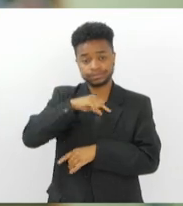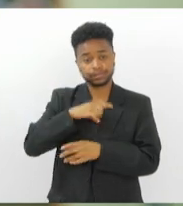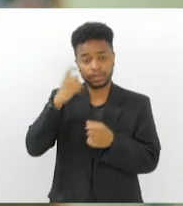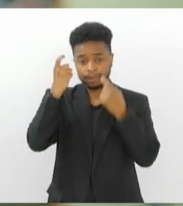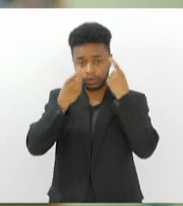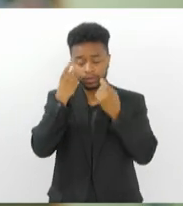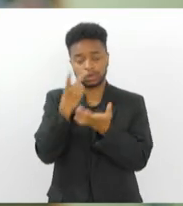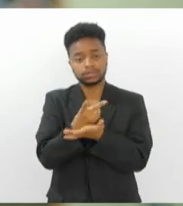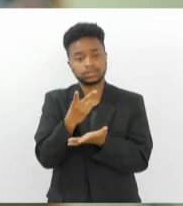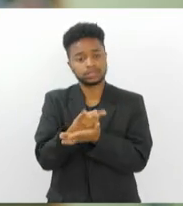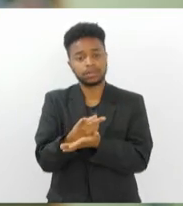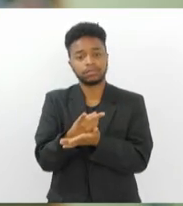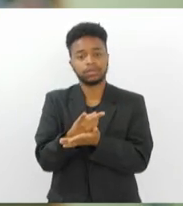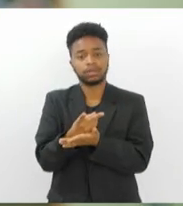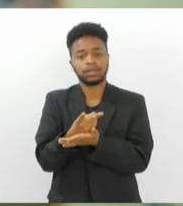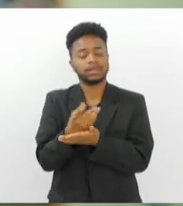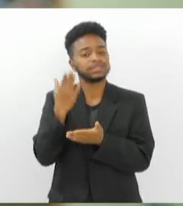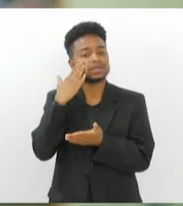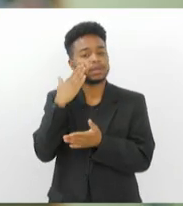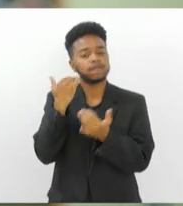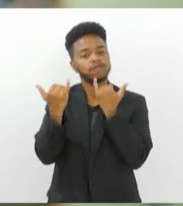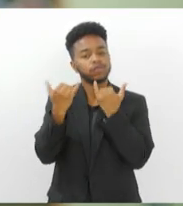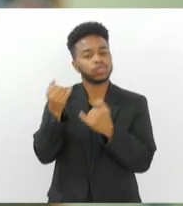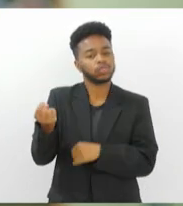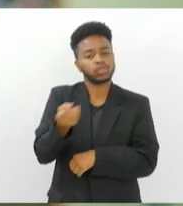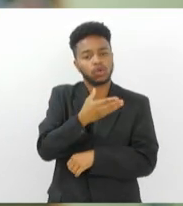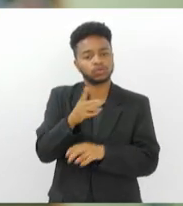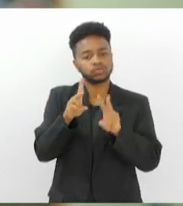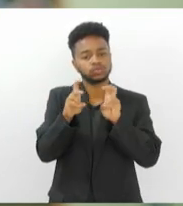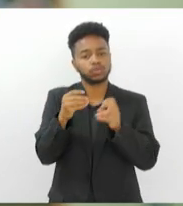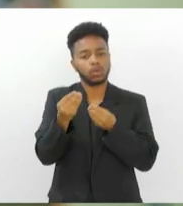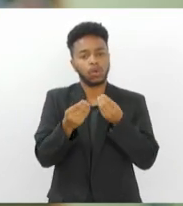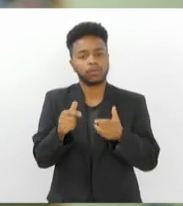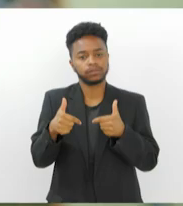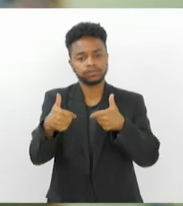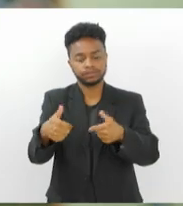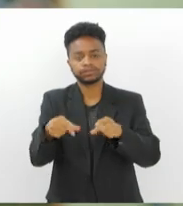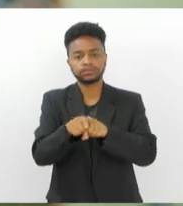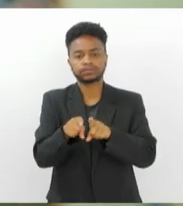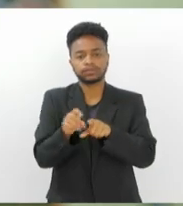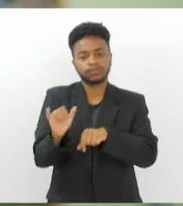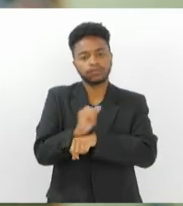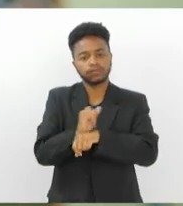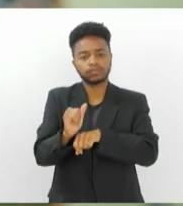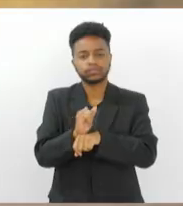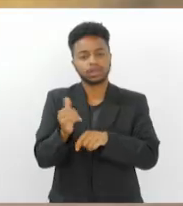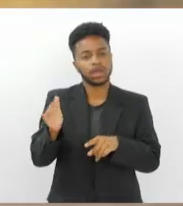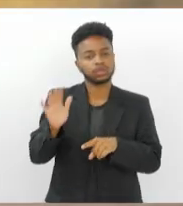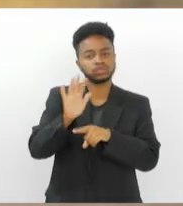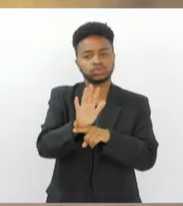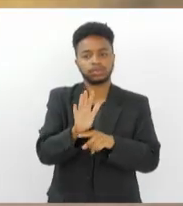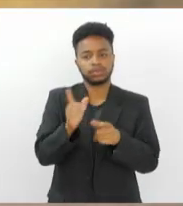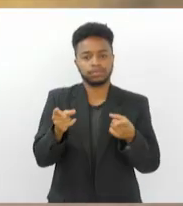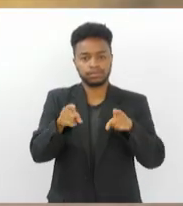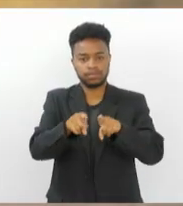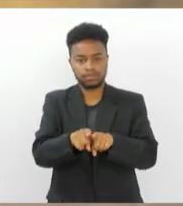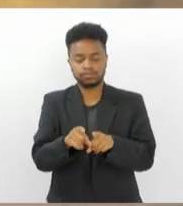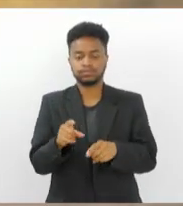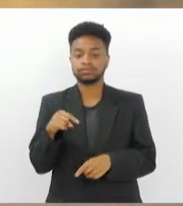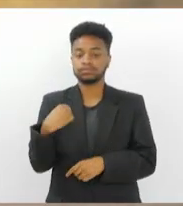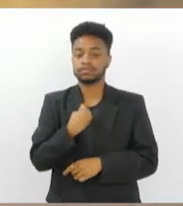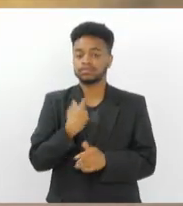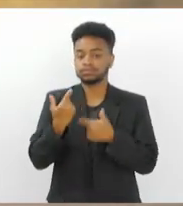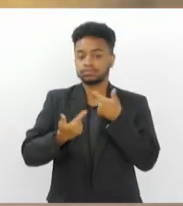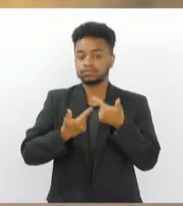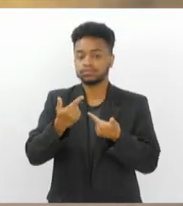atualizados em relação operações e essa dinâmica facilita esse tipo de parceria a secretaria de estado de saúde fez